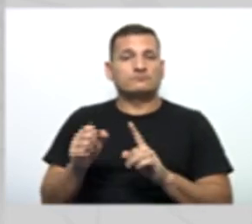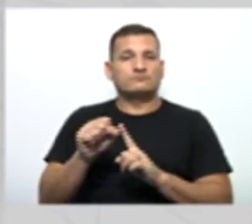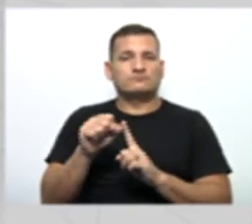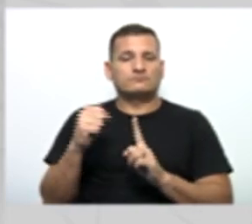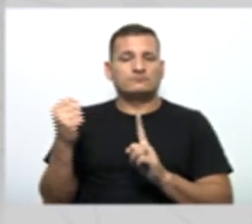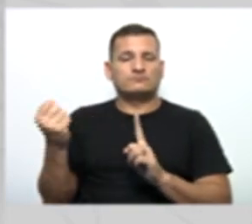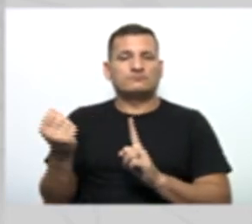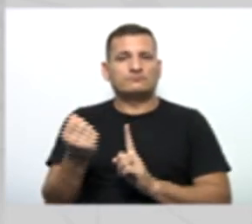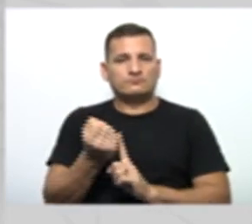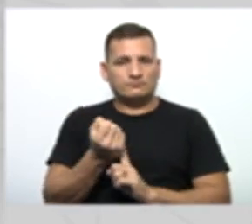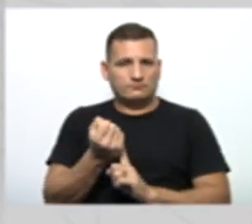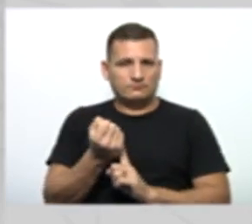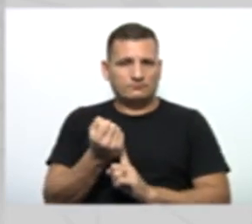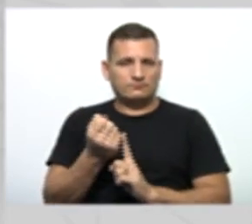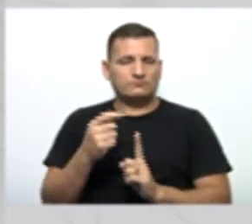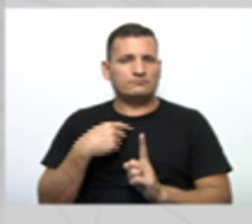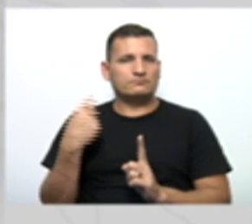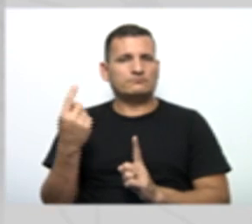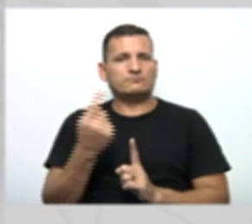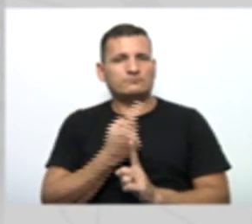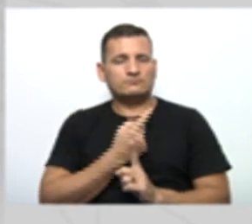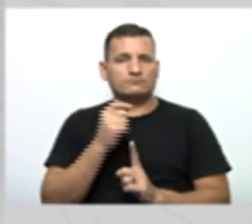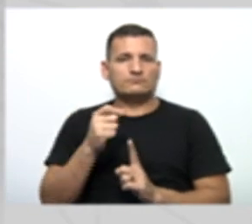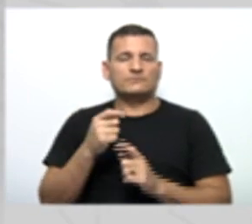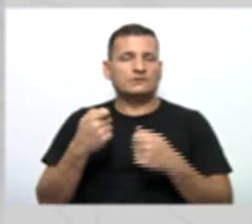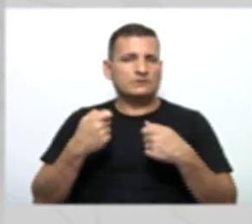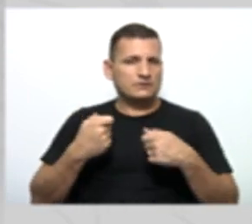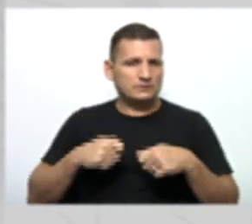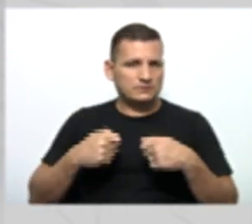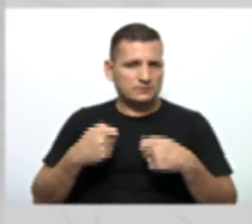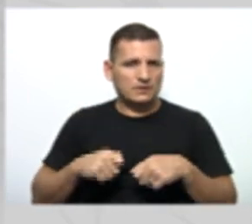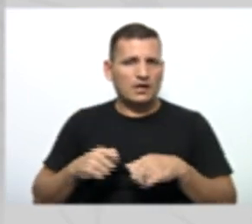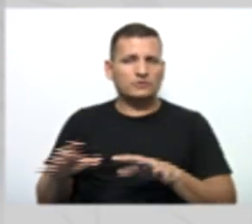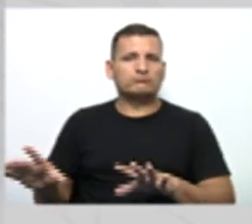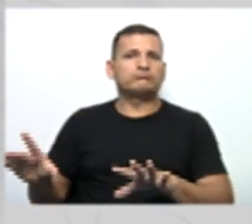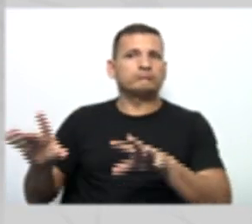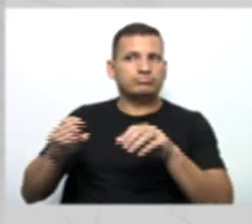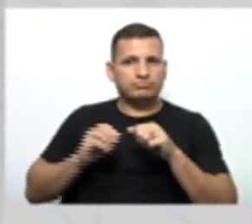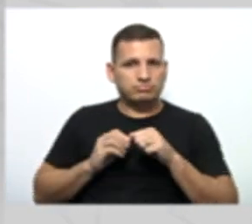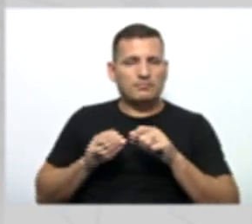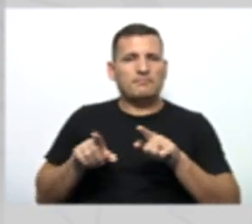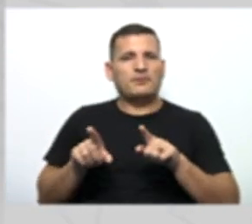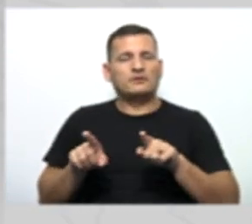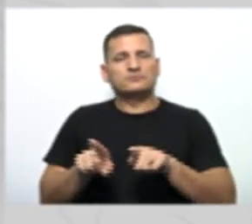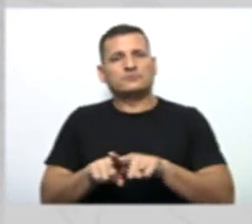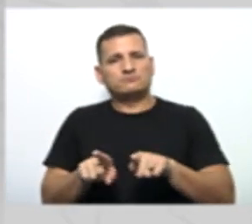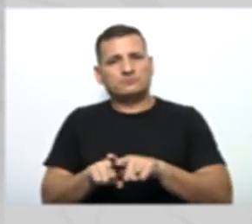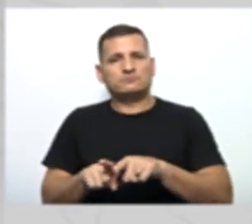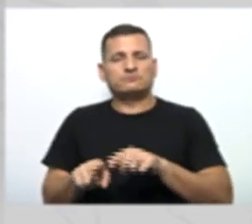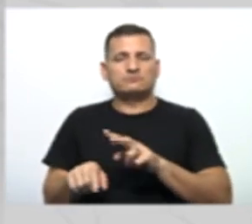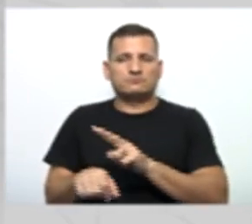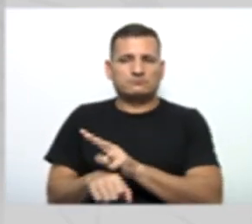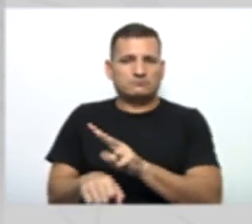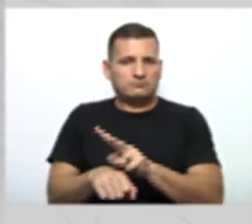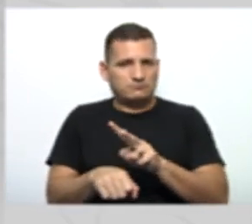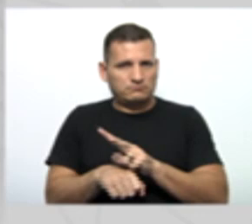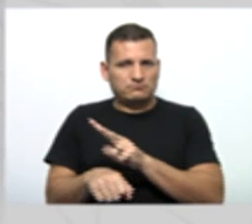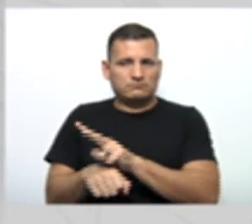sociedade, nós possamos suprir as nossas necessidades, mas também possamos deixar um meio